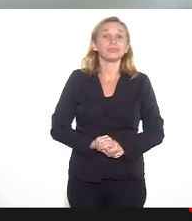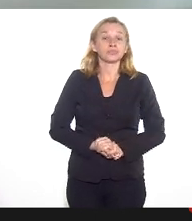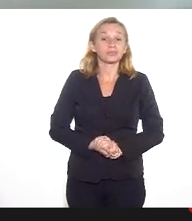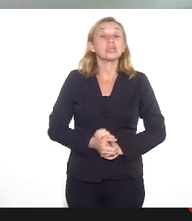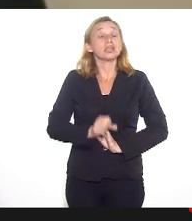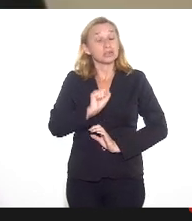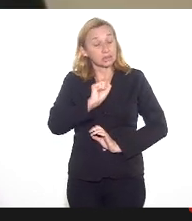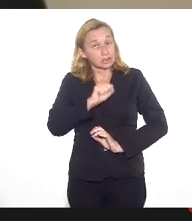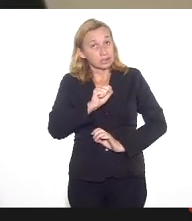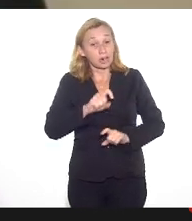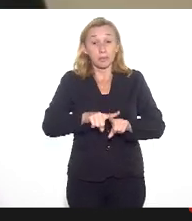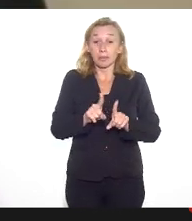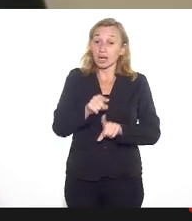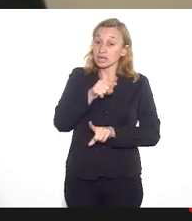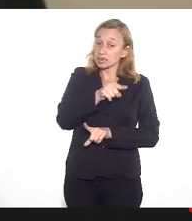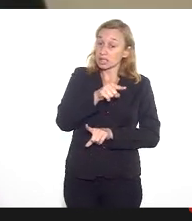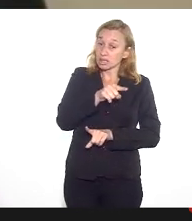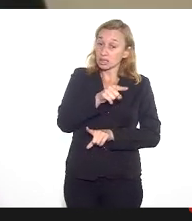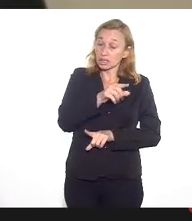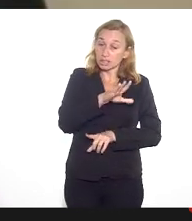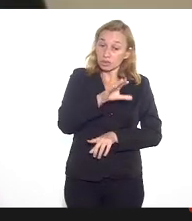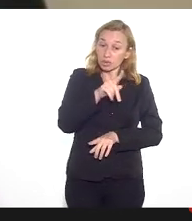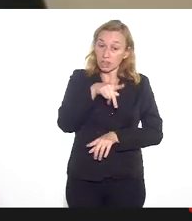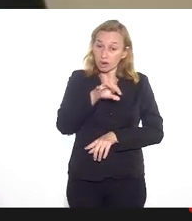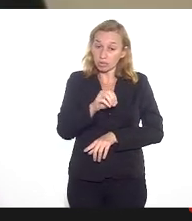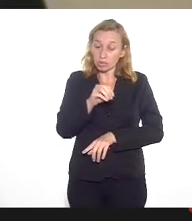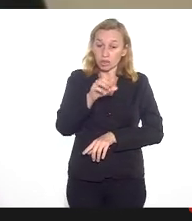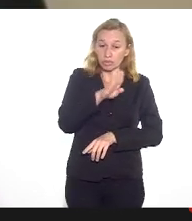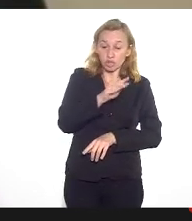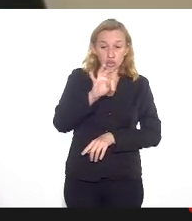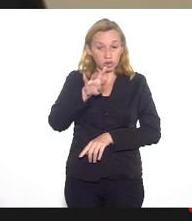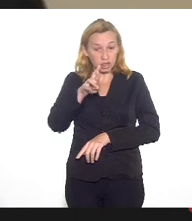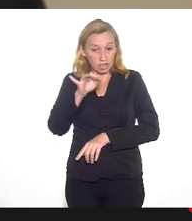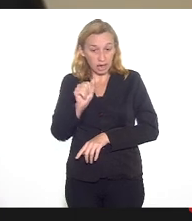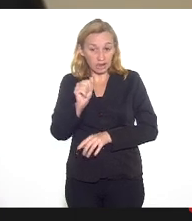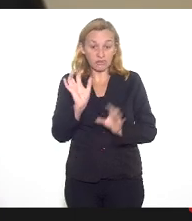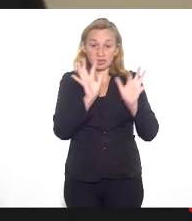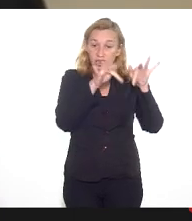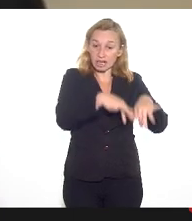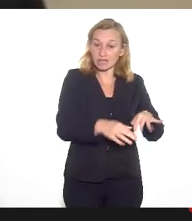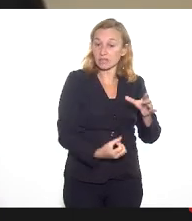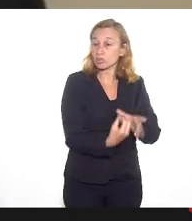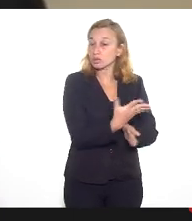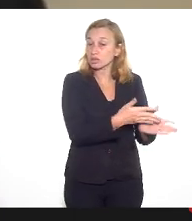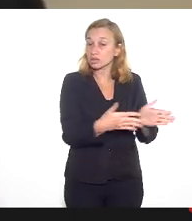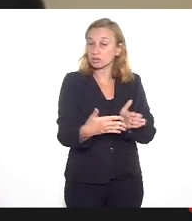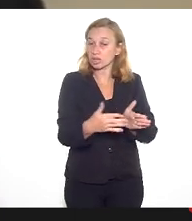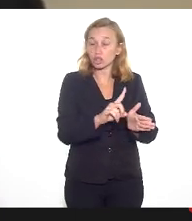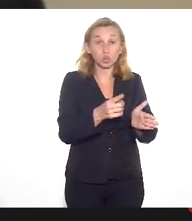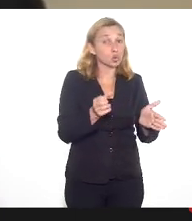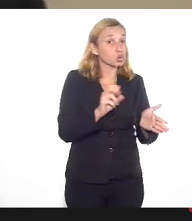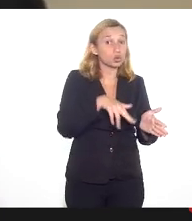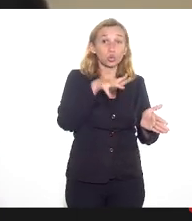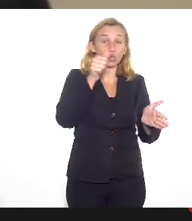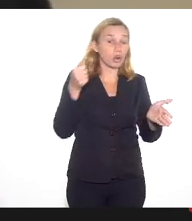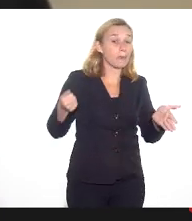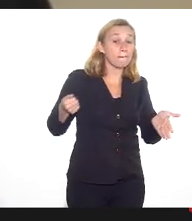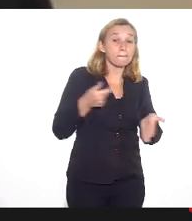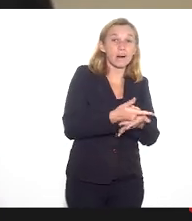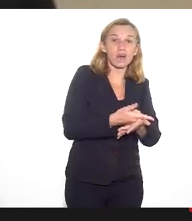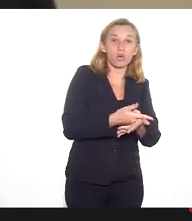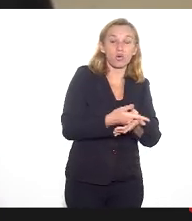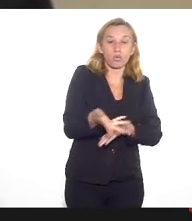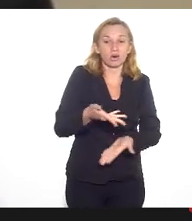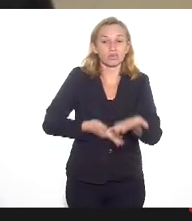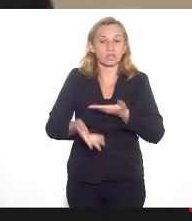Sim, mas no caso do campo de Bijupirá, pelo nível de produção dele, ele nunca pagou participação especial, ele nunca chegou